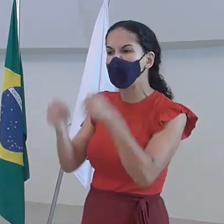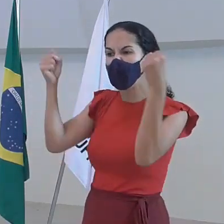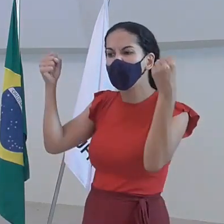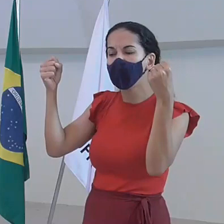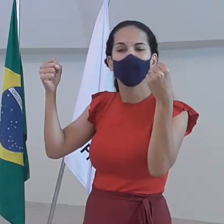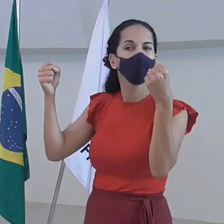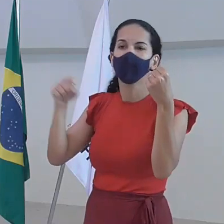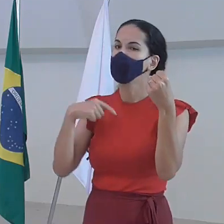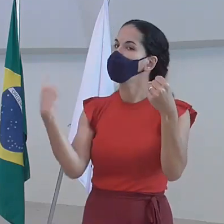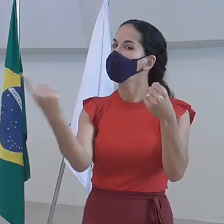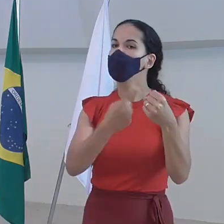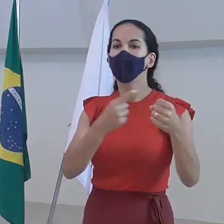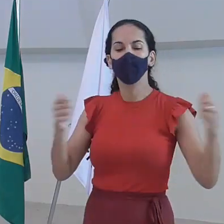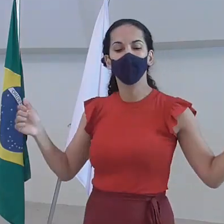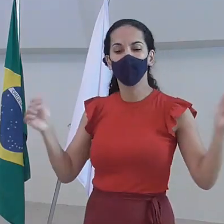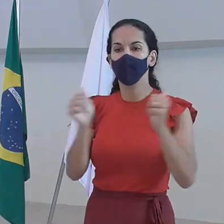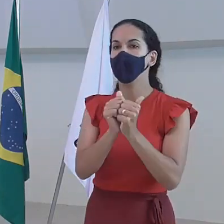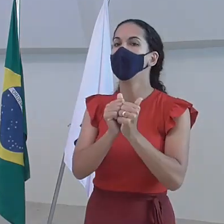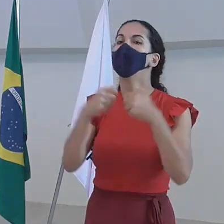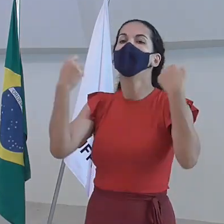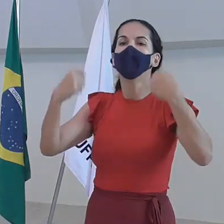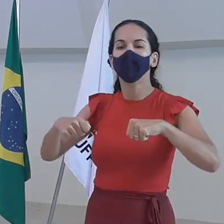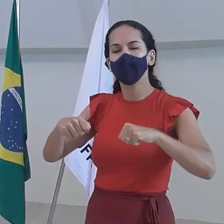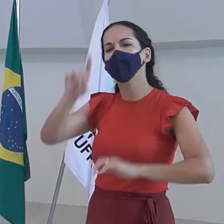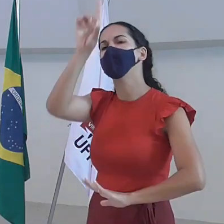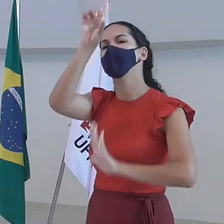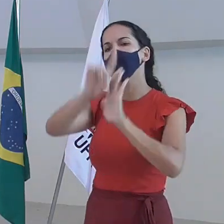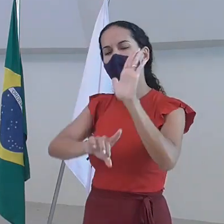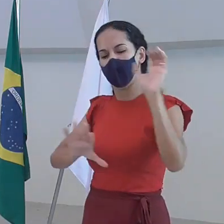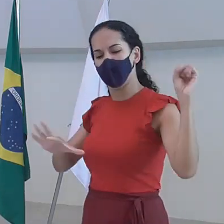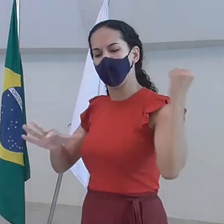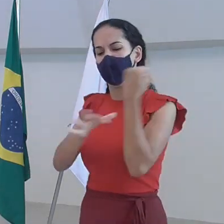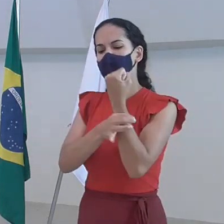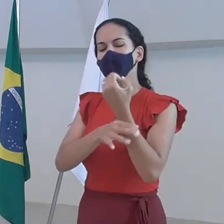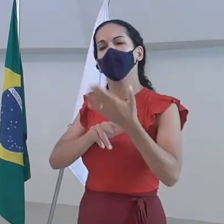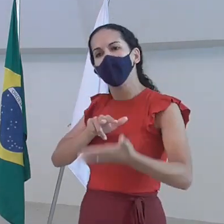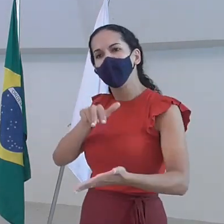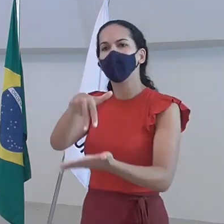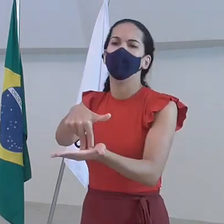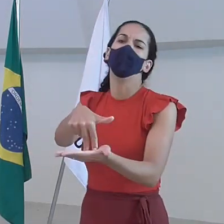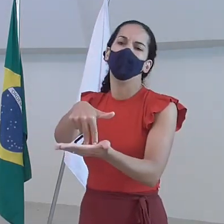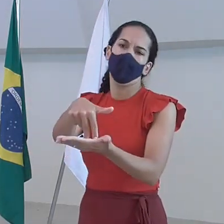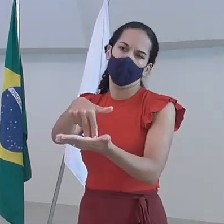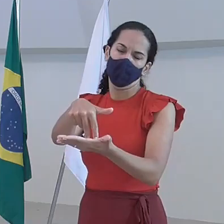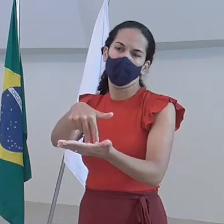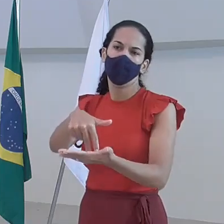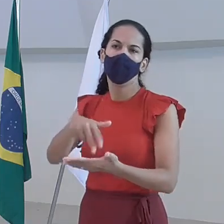bradamos de forma uníssona: Estado democrático de direito sempre!